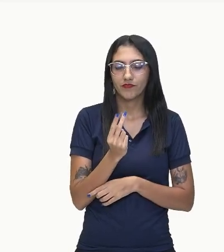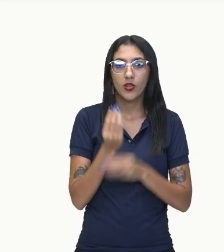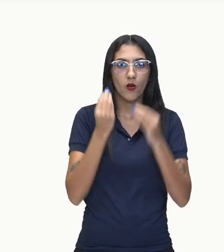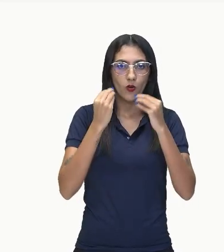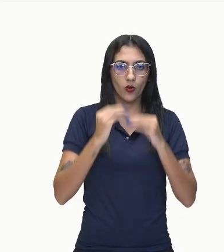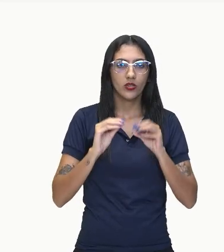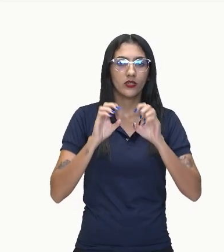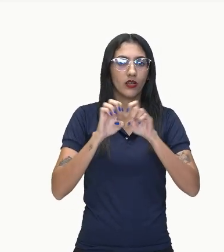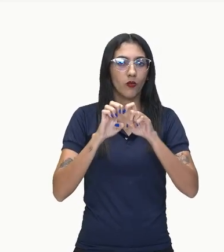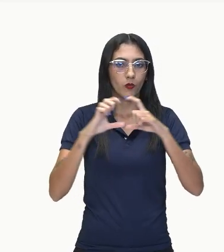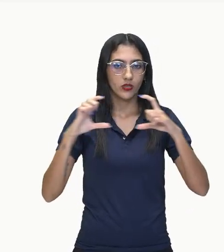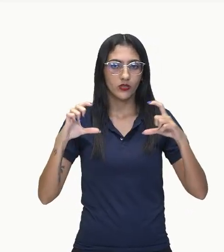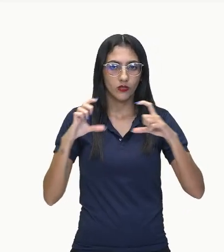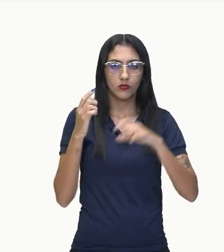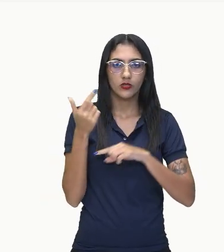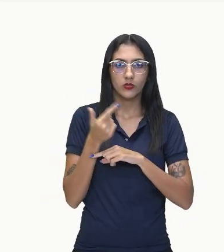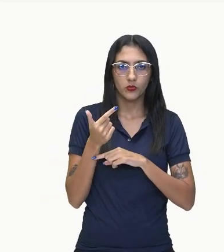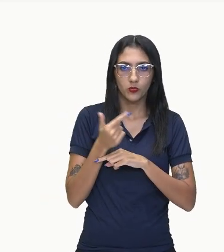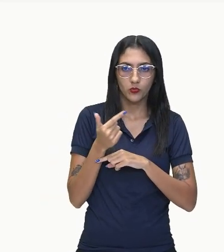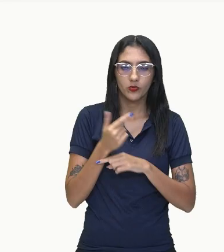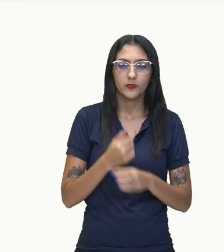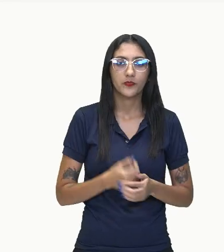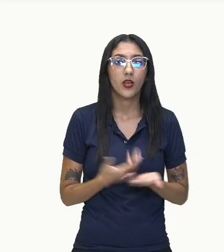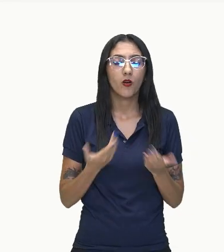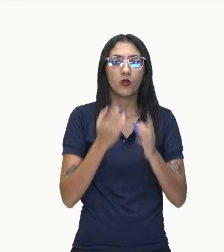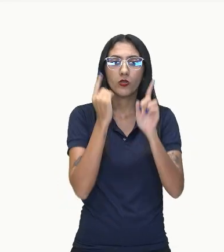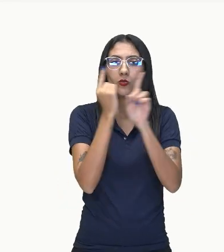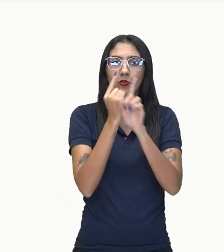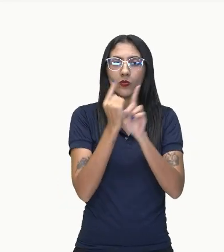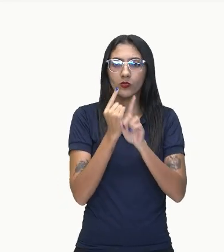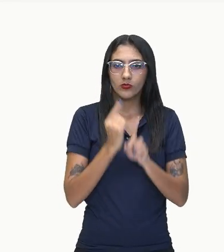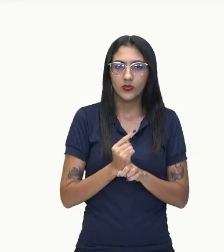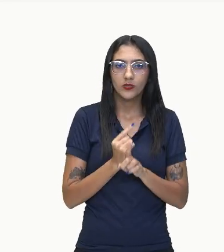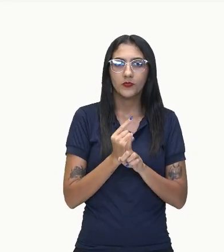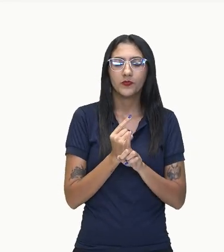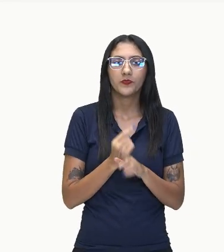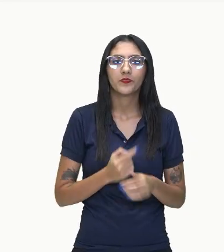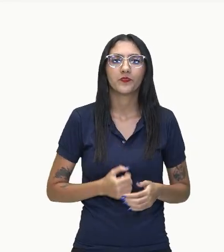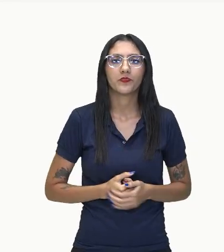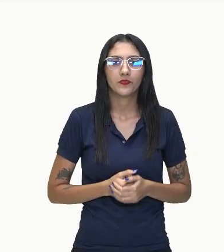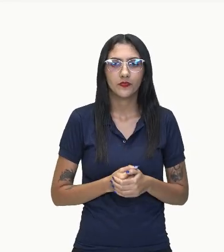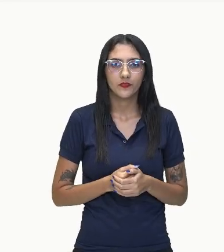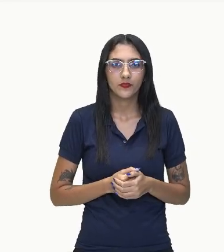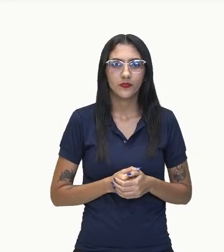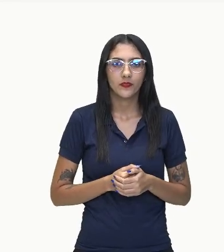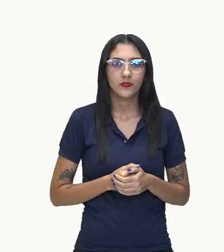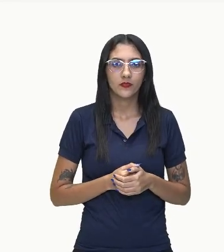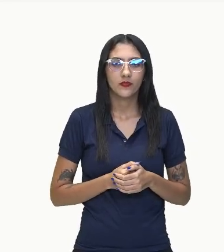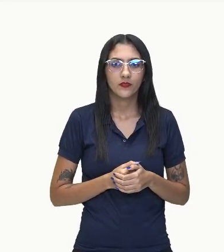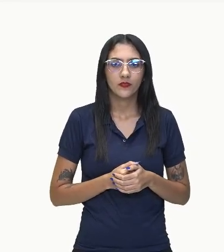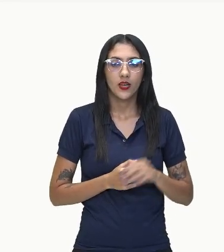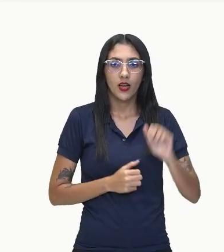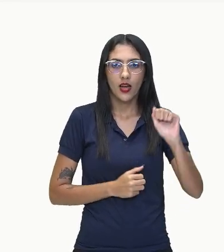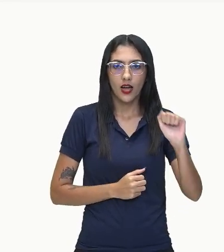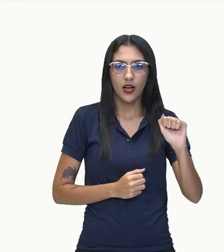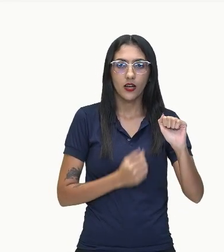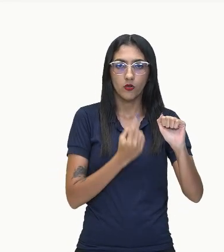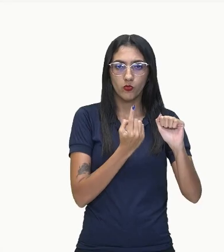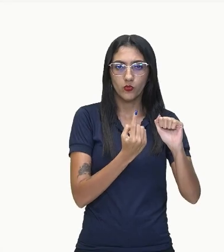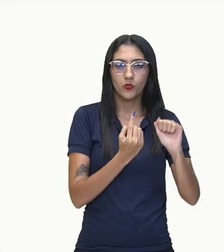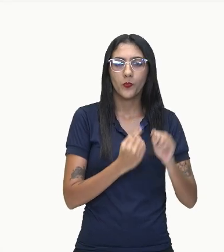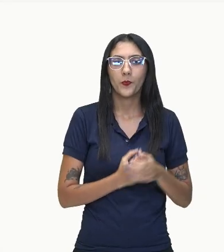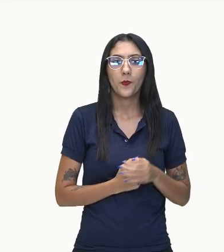zero, identificamos os coeficientes, vocês já sabem, né? A é igual a 1, B é igual a